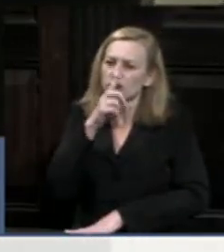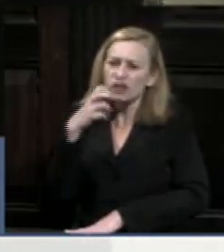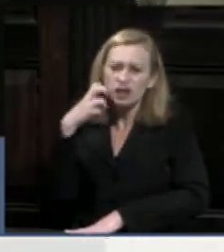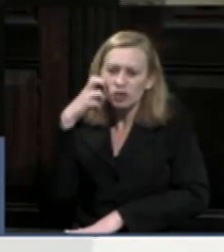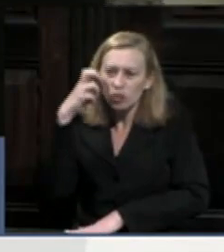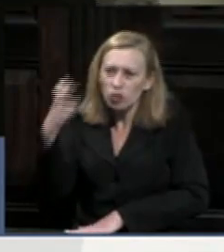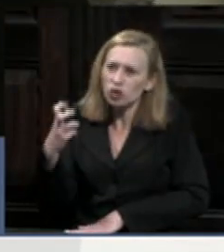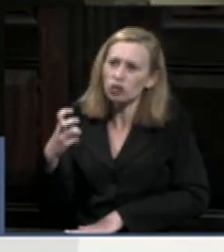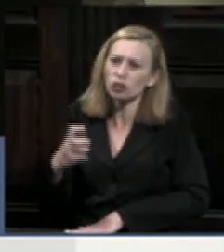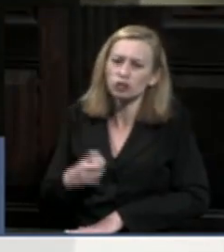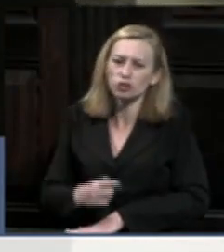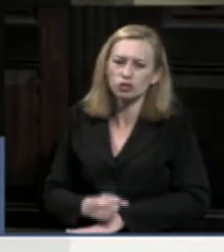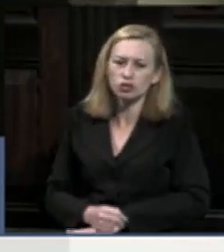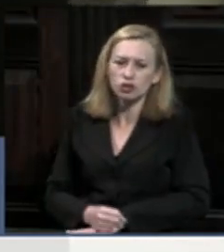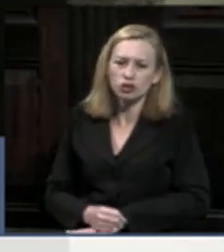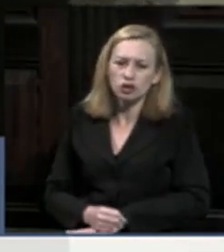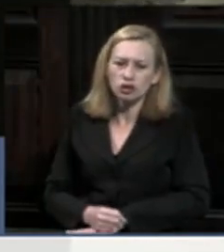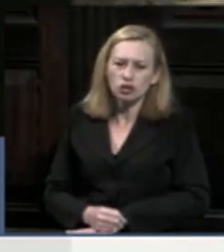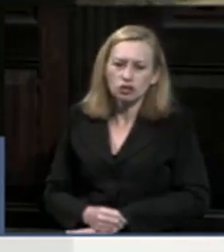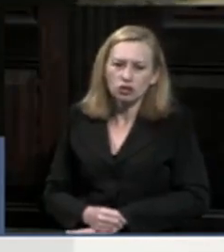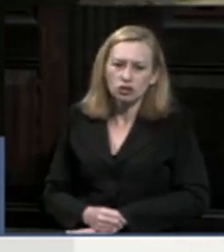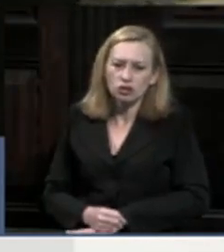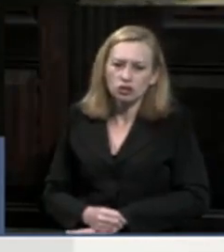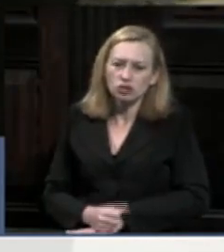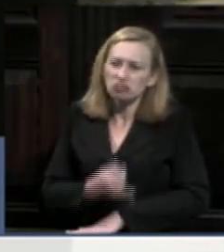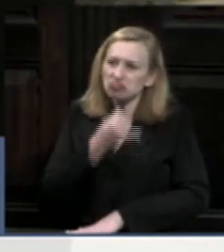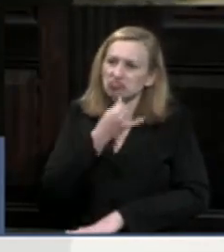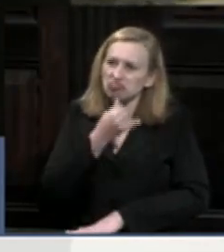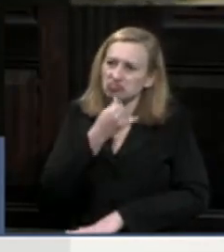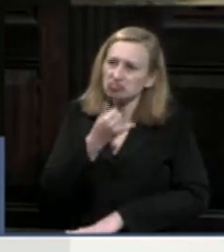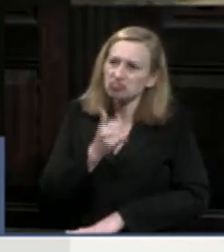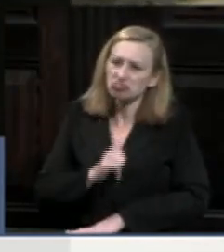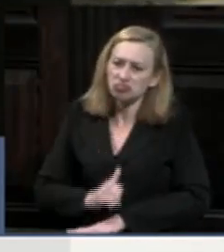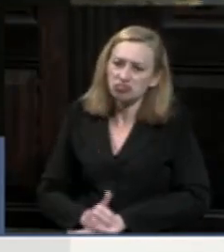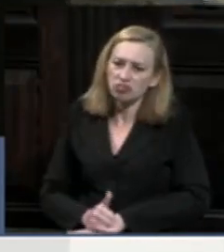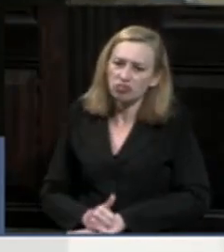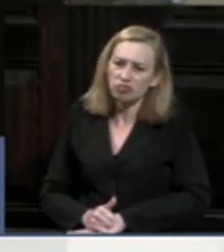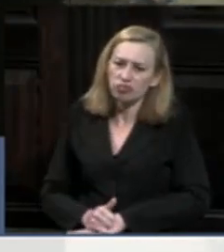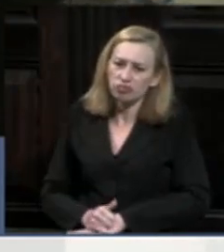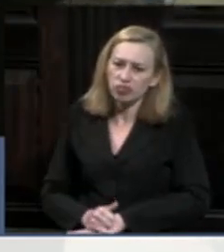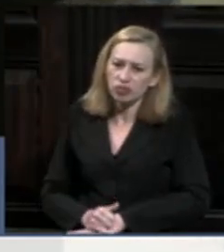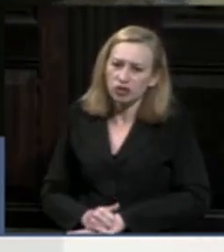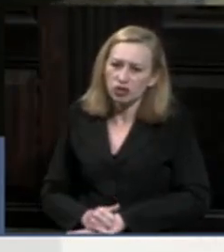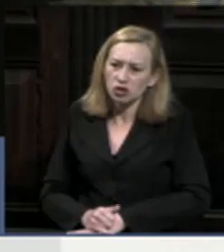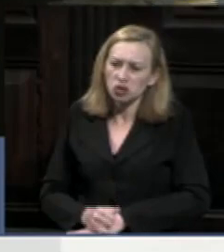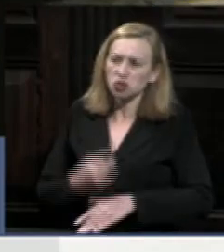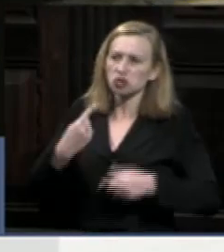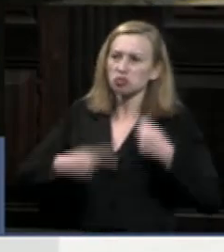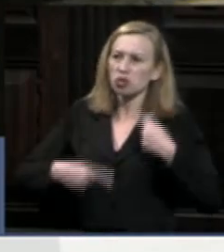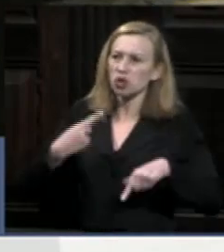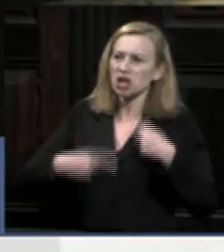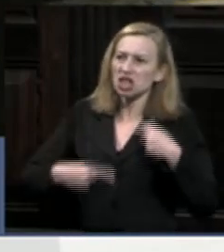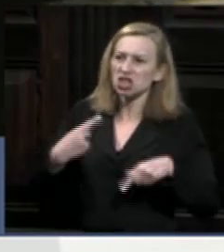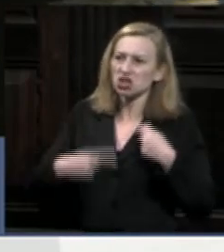o silêncio dos guetos dos guetos políticos